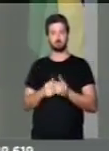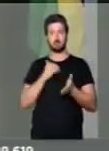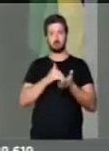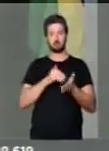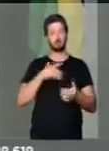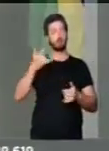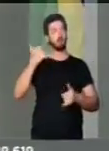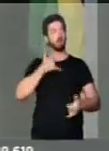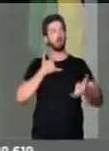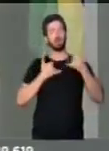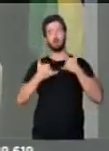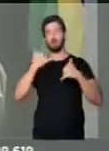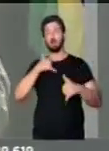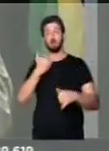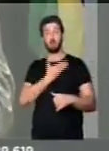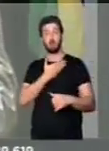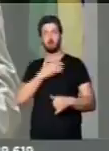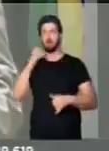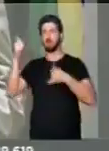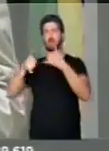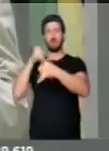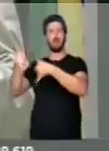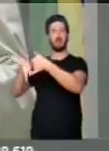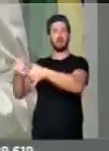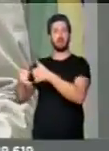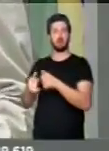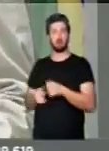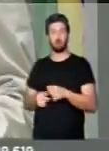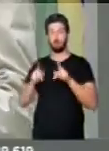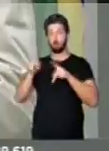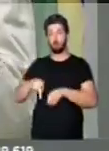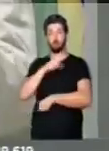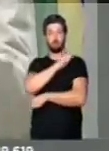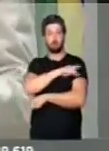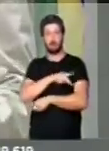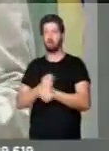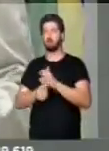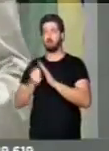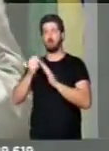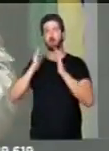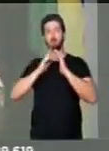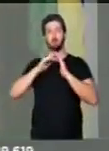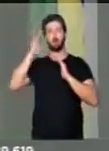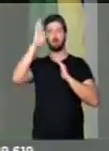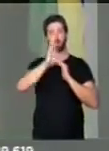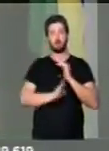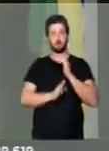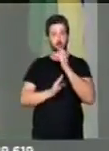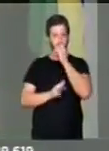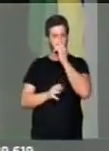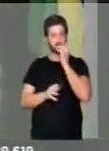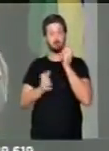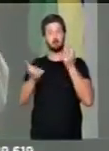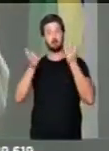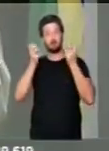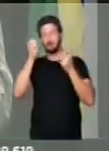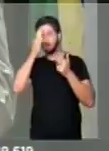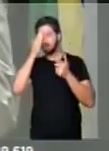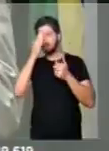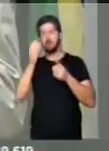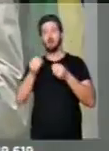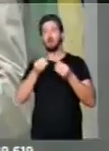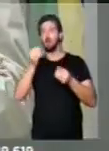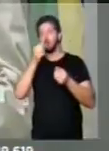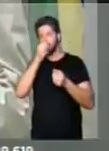recebe, que meus amigos recebem, os piauienses espalhados pelo Brasil, querendo